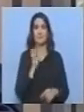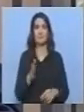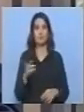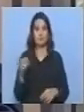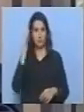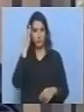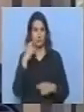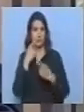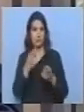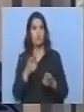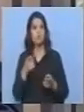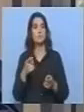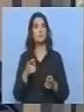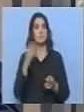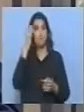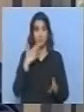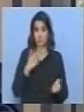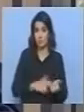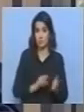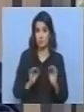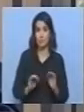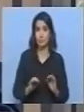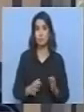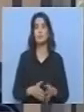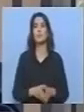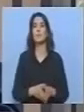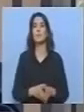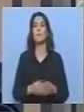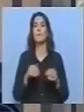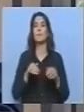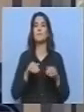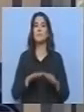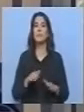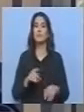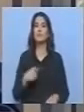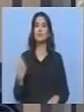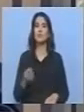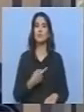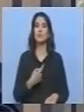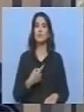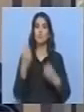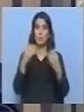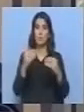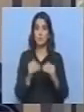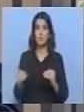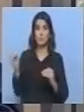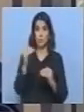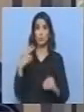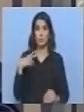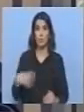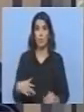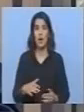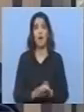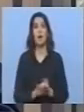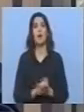dados números pelo Crucher que são verdadeiros e são os reais, mas nós, o ensino superior em Portugal,